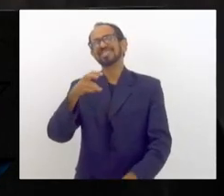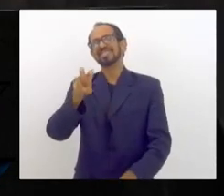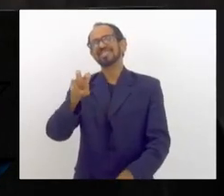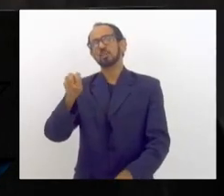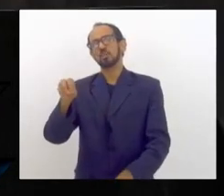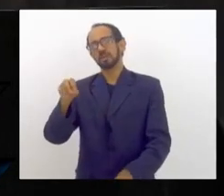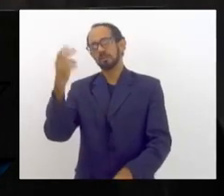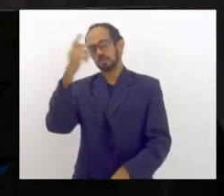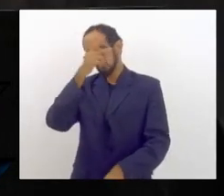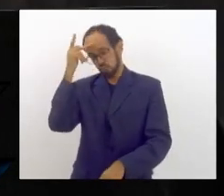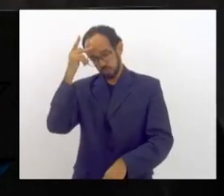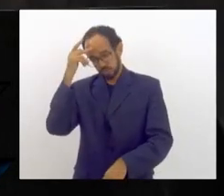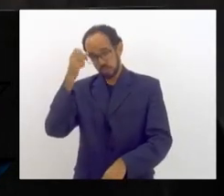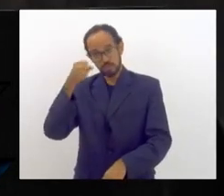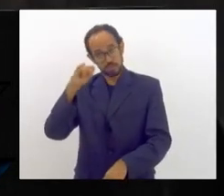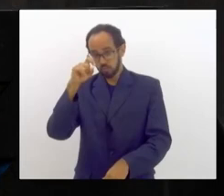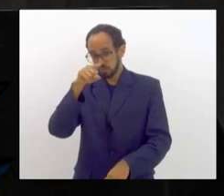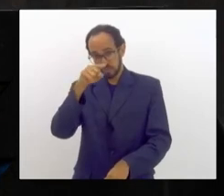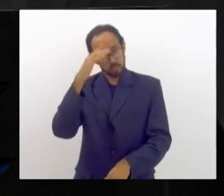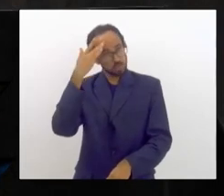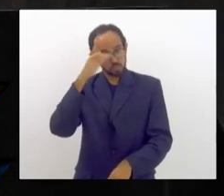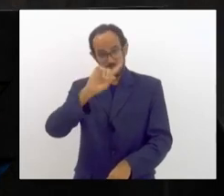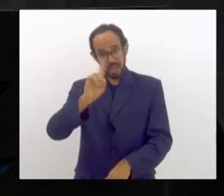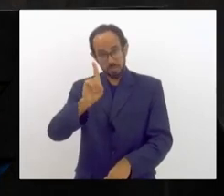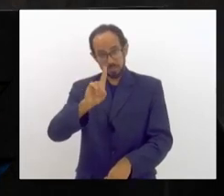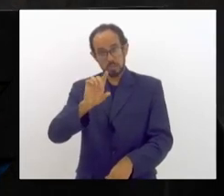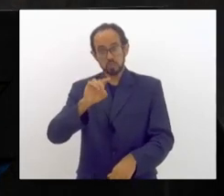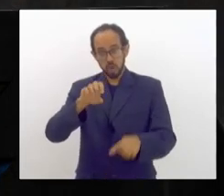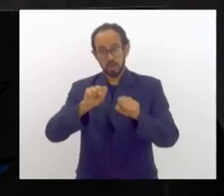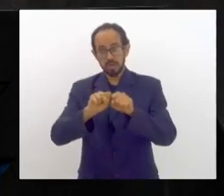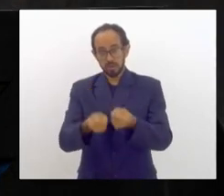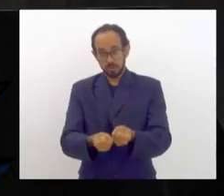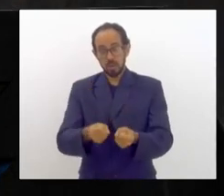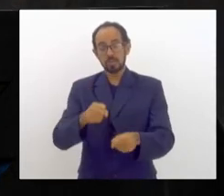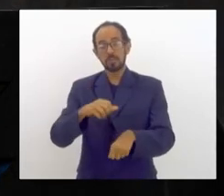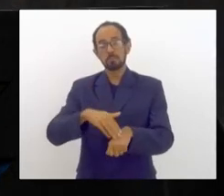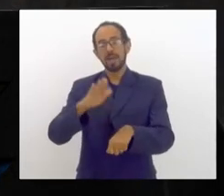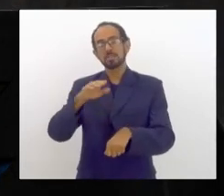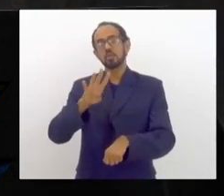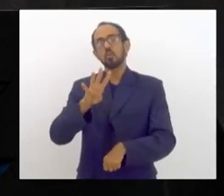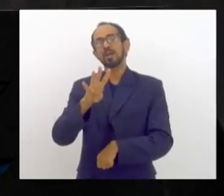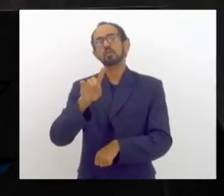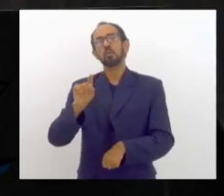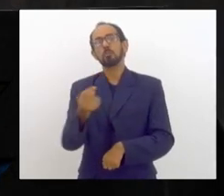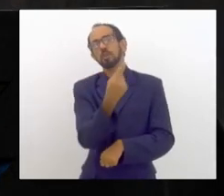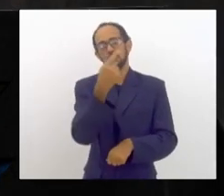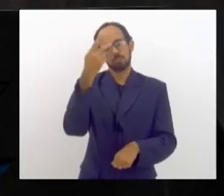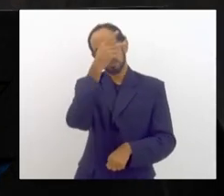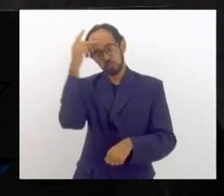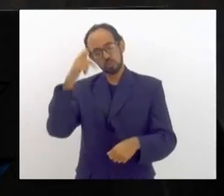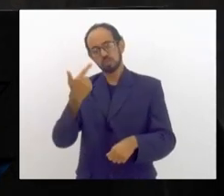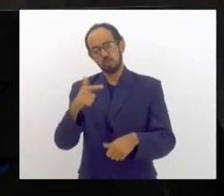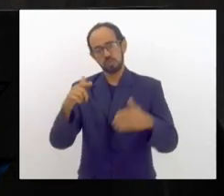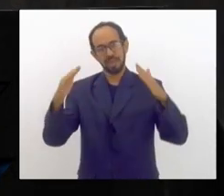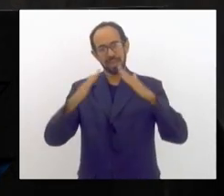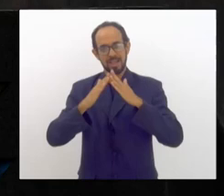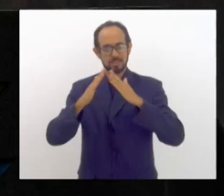sabe, só nessa tragédia são mais de 4 mil pessoas desalojadas e